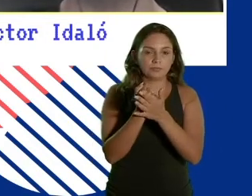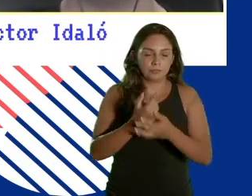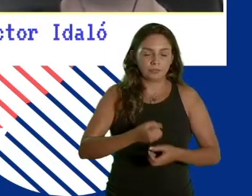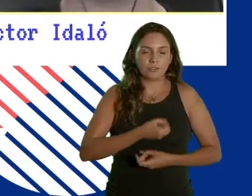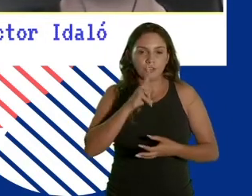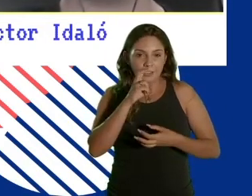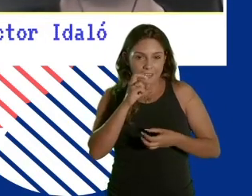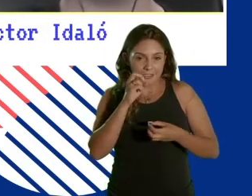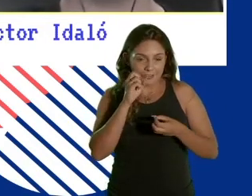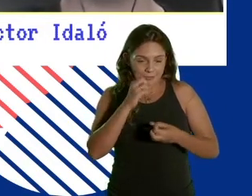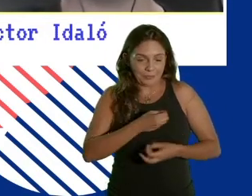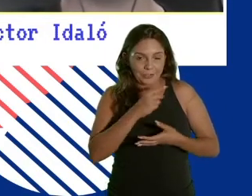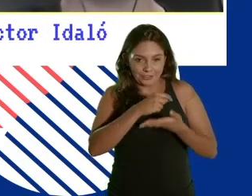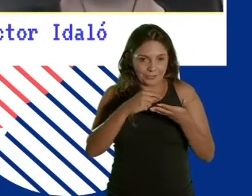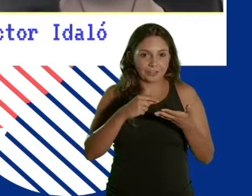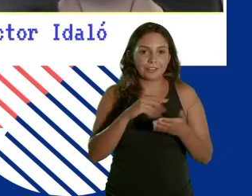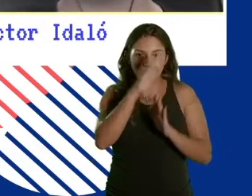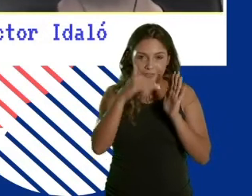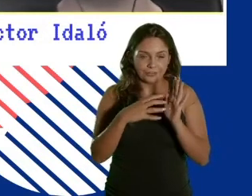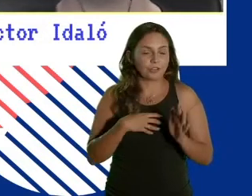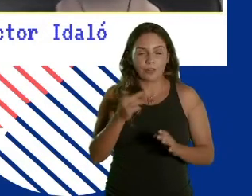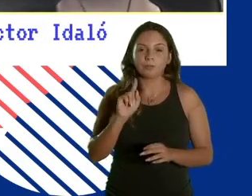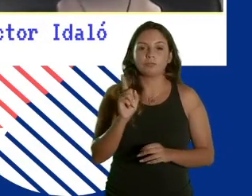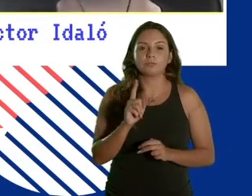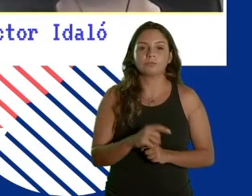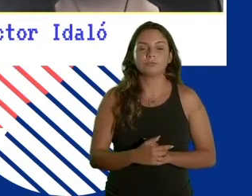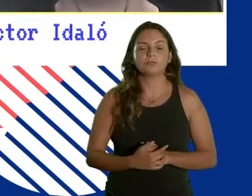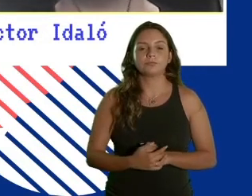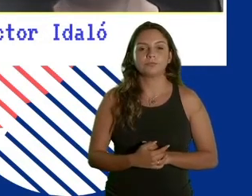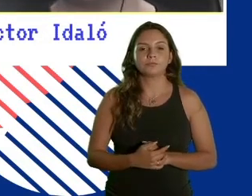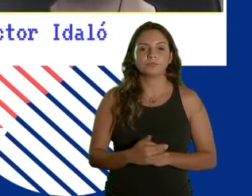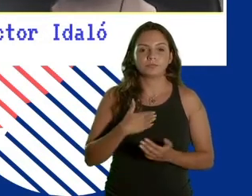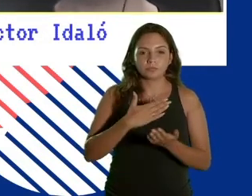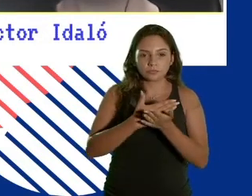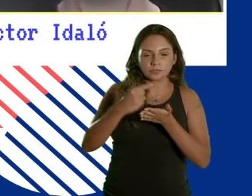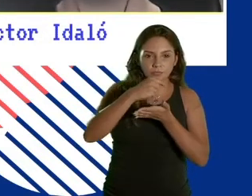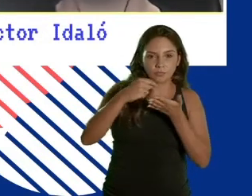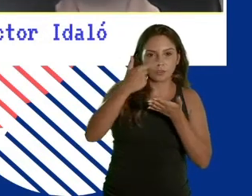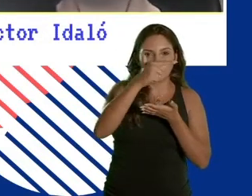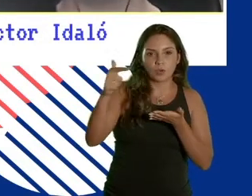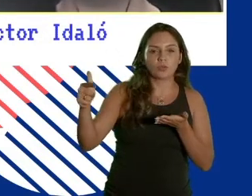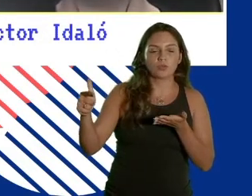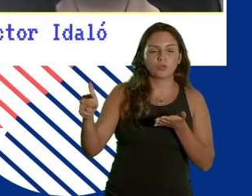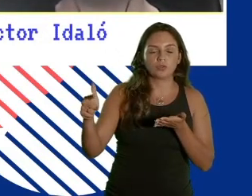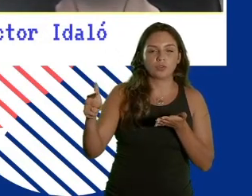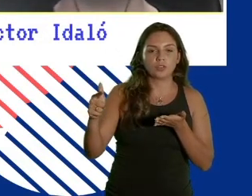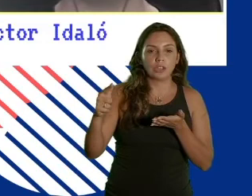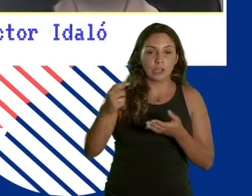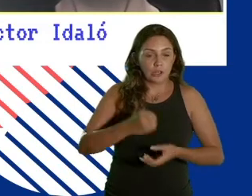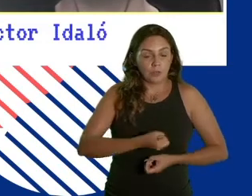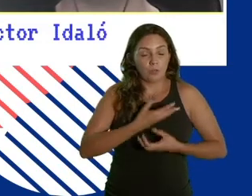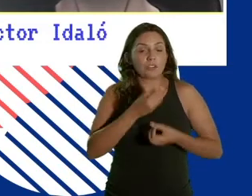só escreve aquele formato, é tudo da mesma maneira, mas não. Eu comecei escrevendo outros gêneros. É que a poesia foi